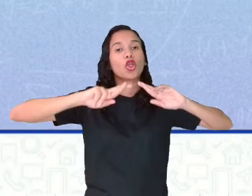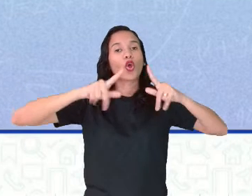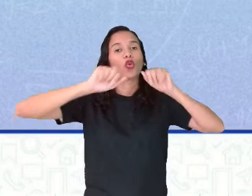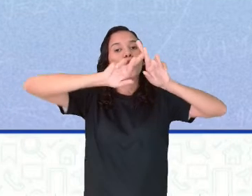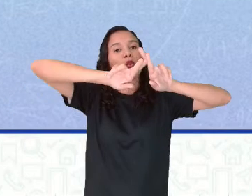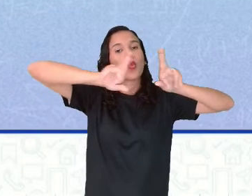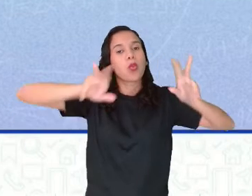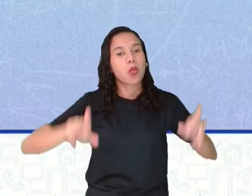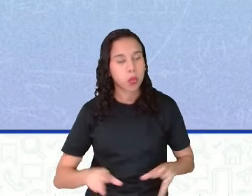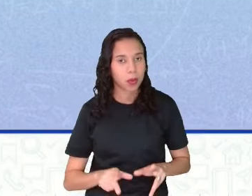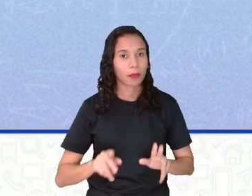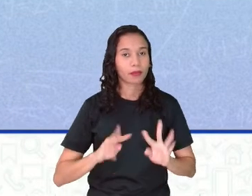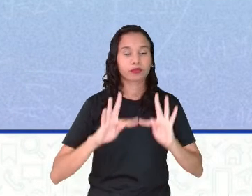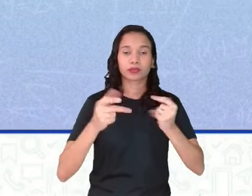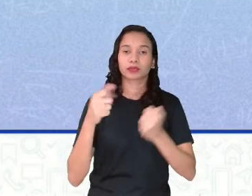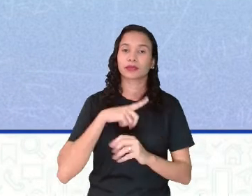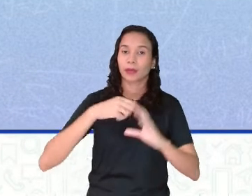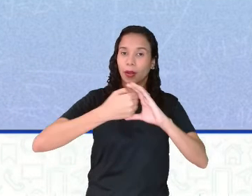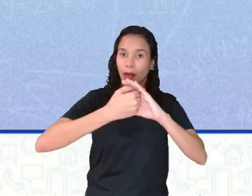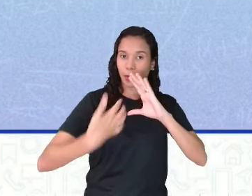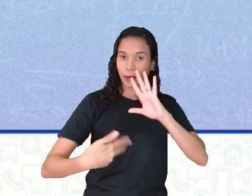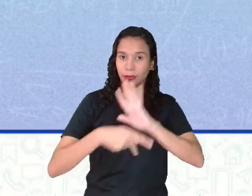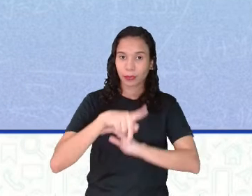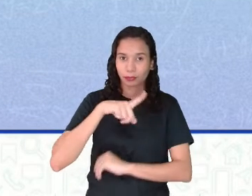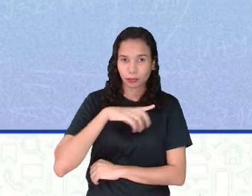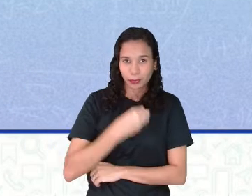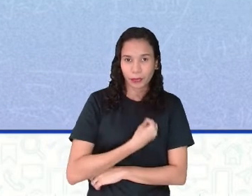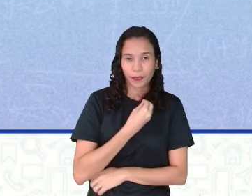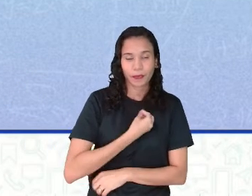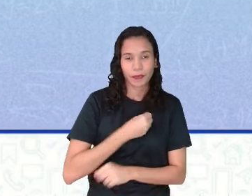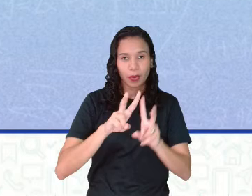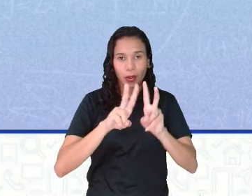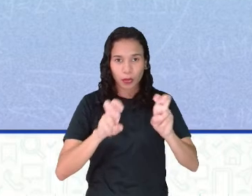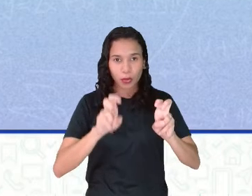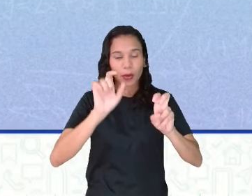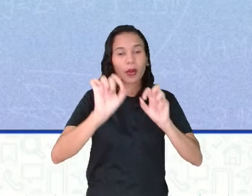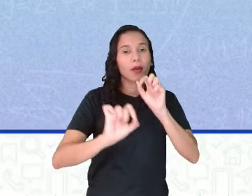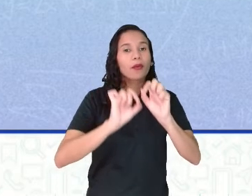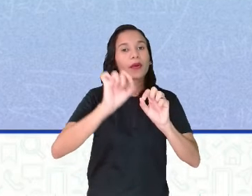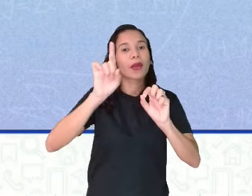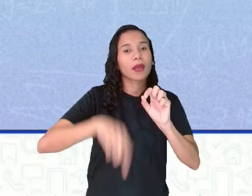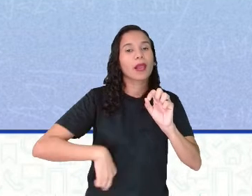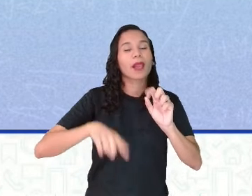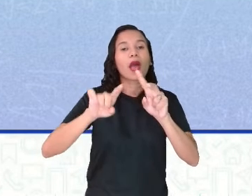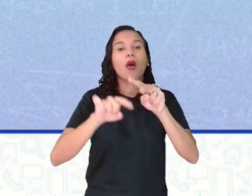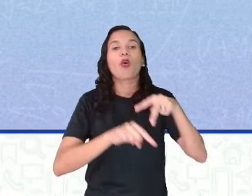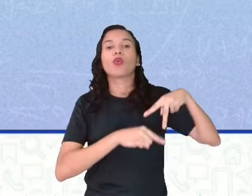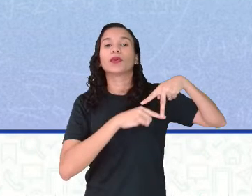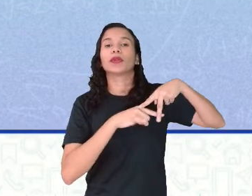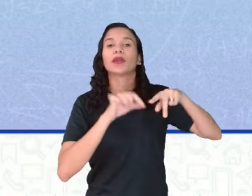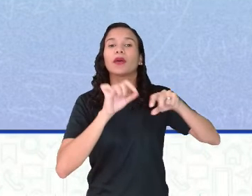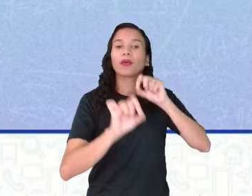são diferentes, a classificação dele em relação aos lados é que ele é um triângulo que